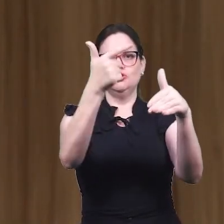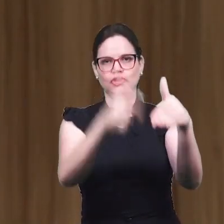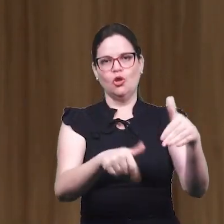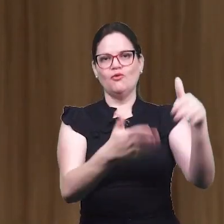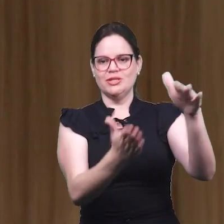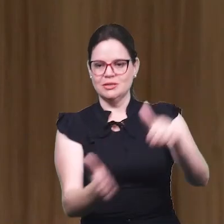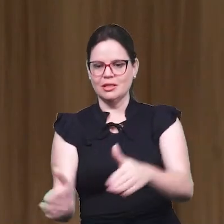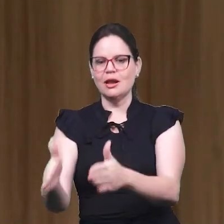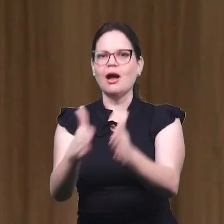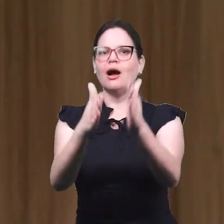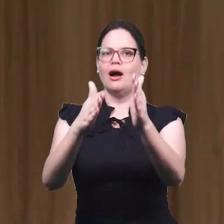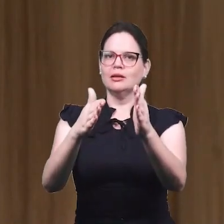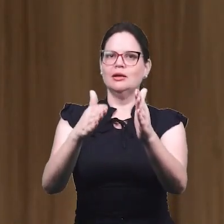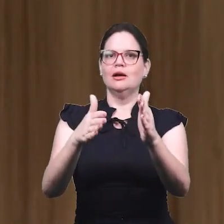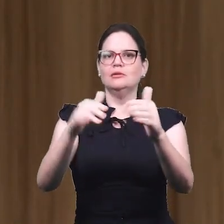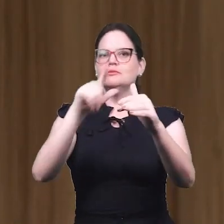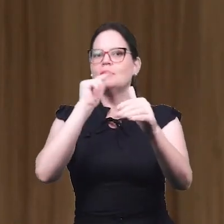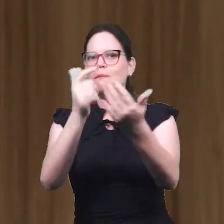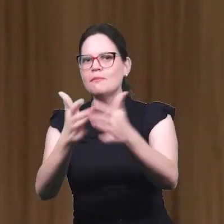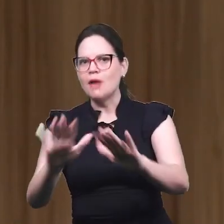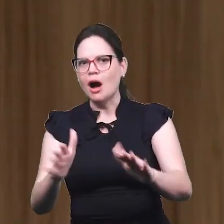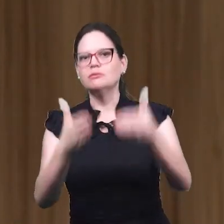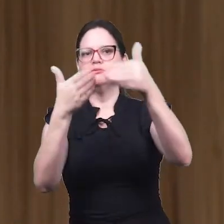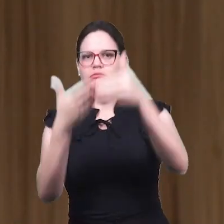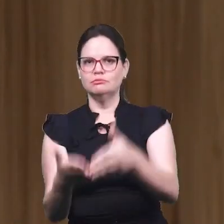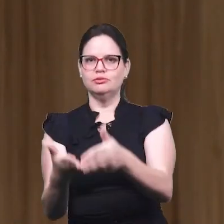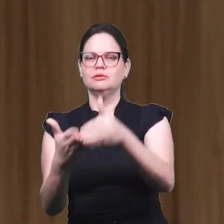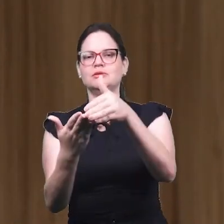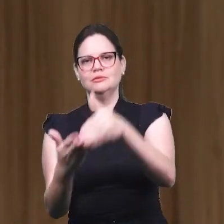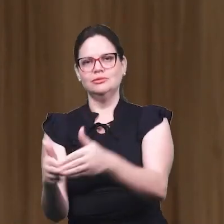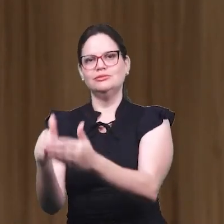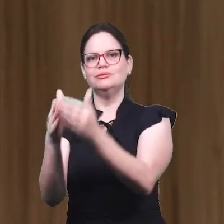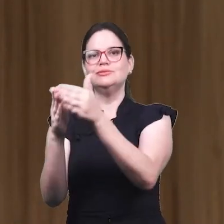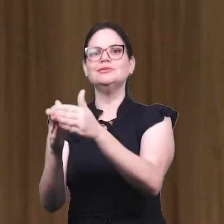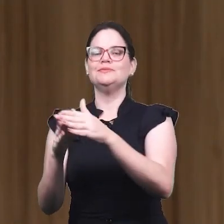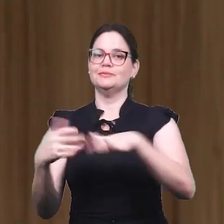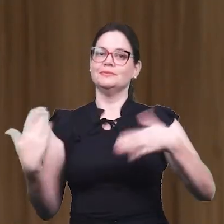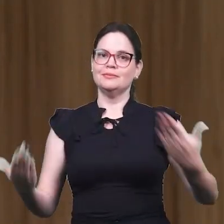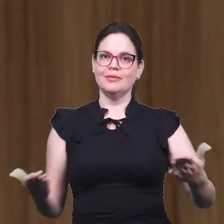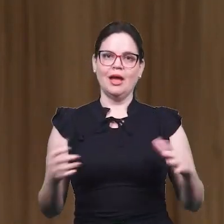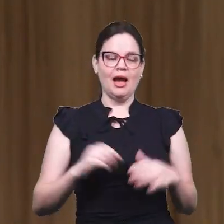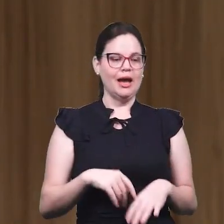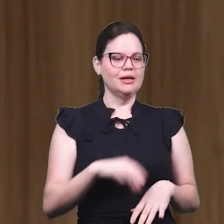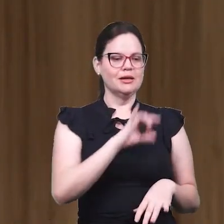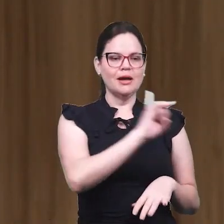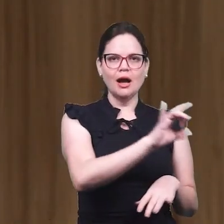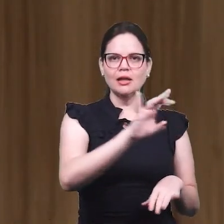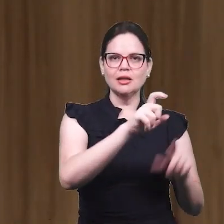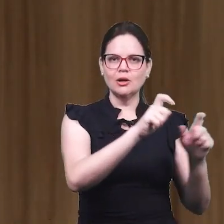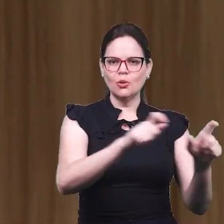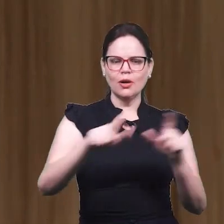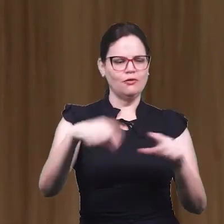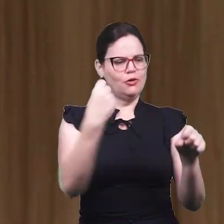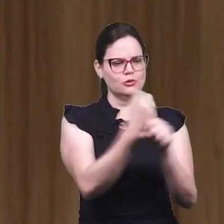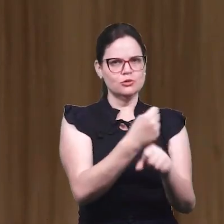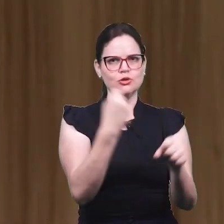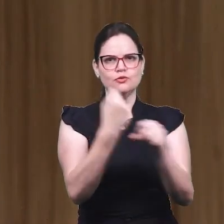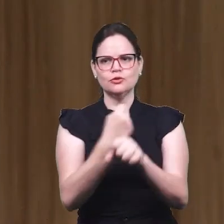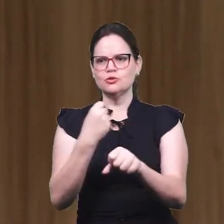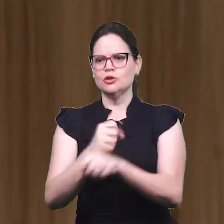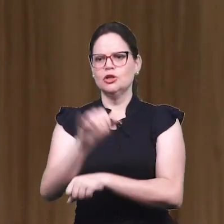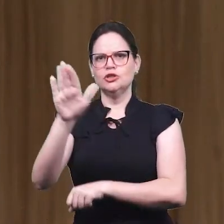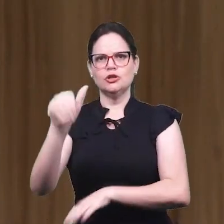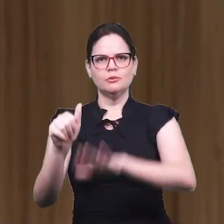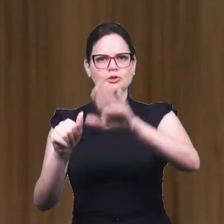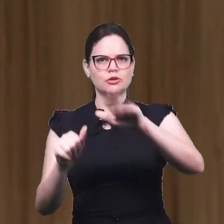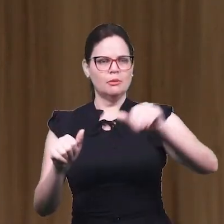continente, mais uma estrada. E assim ia se sucedendo até chegar e instituindo pessoas. Vamos lembrar